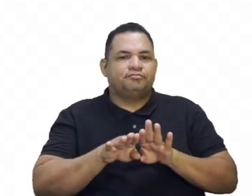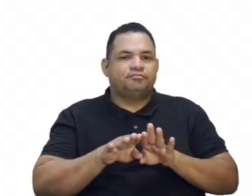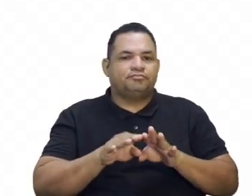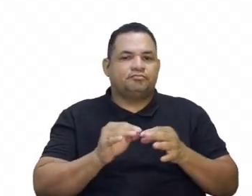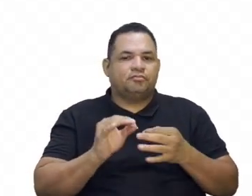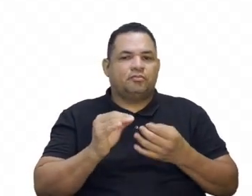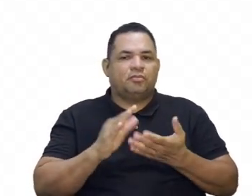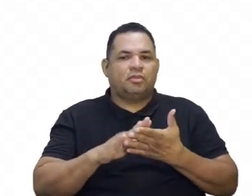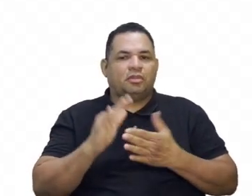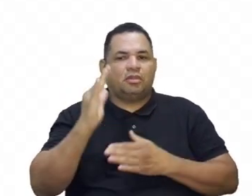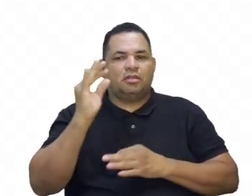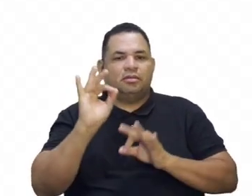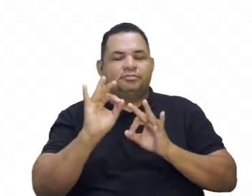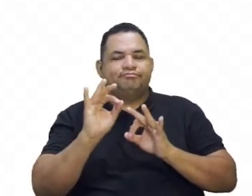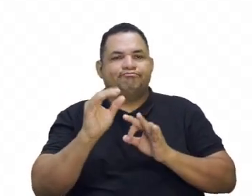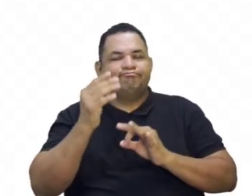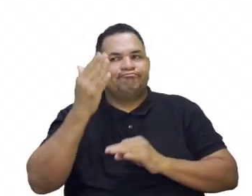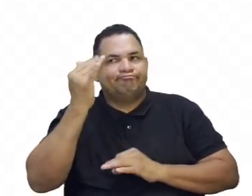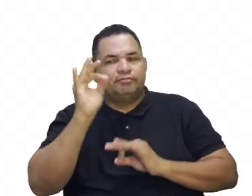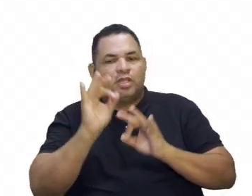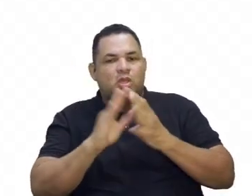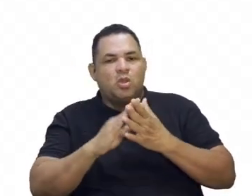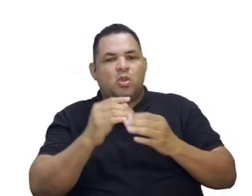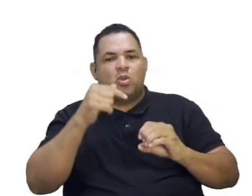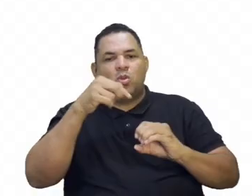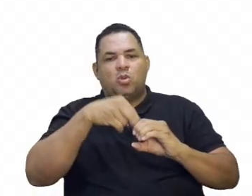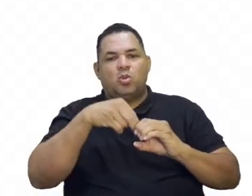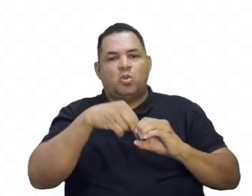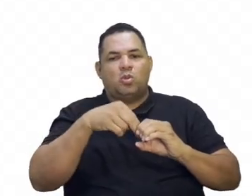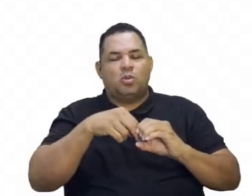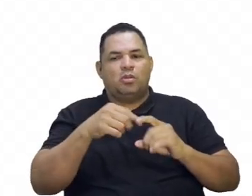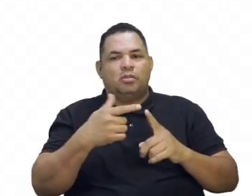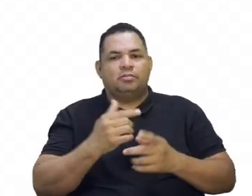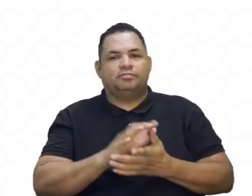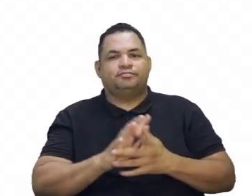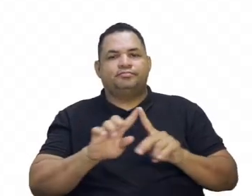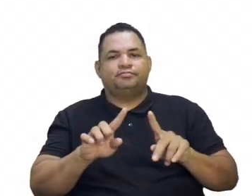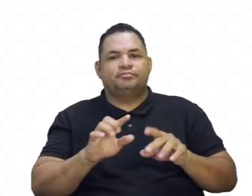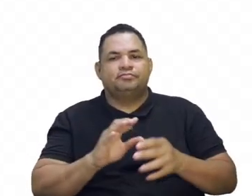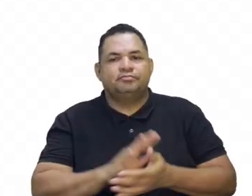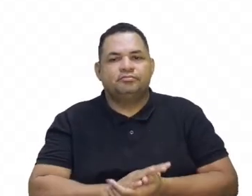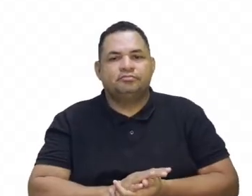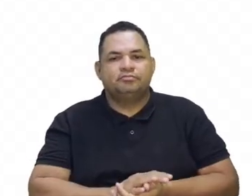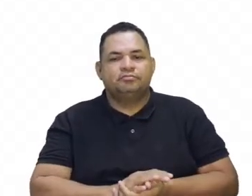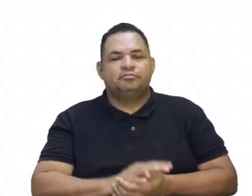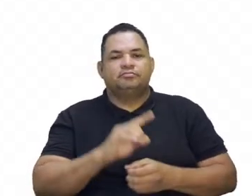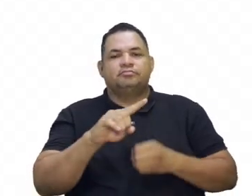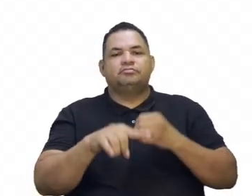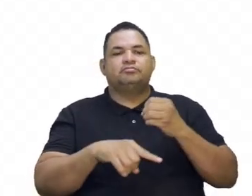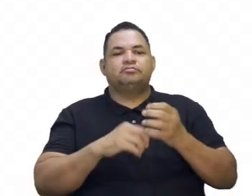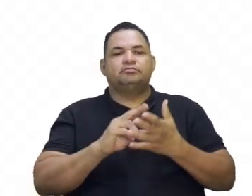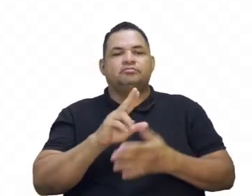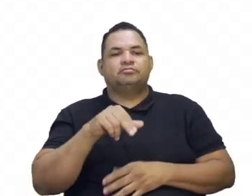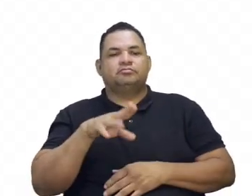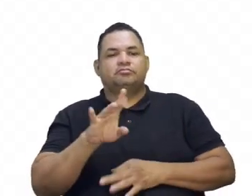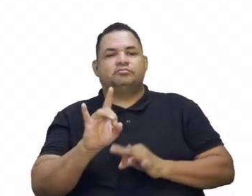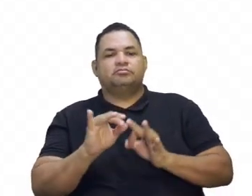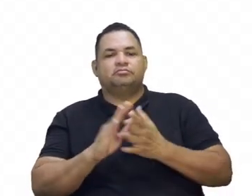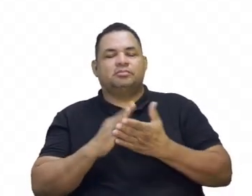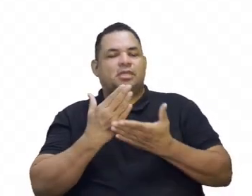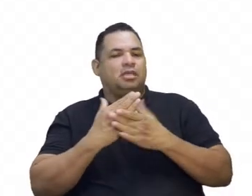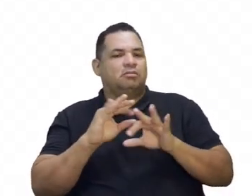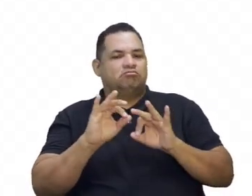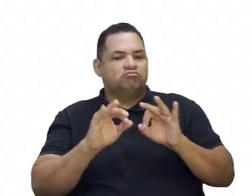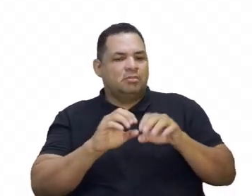não saberia o que é um núcleo, porque o modelo atômico dele não tem núcleo, mas porque para ele o átomo nunca seria